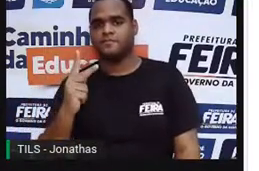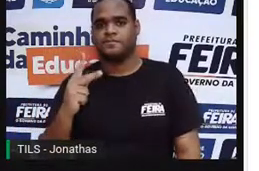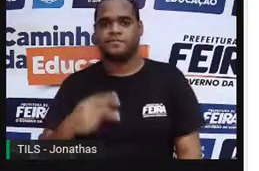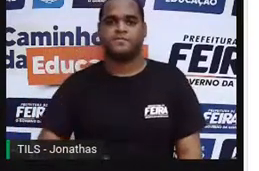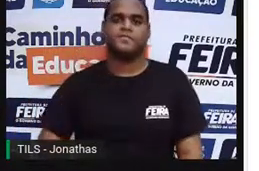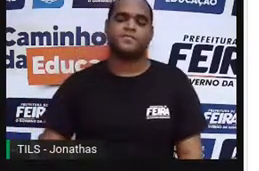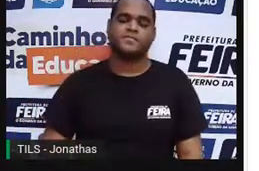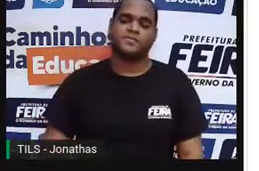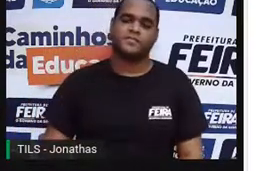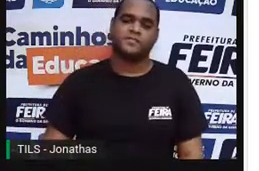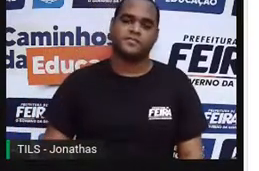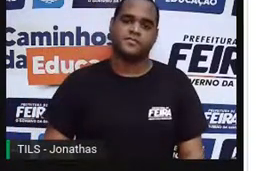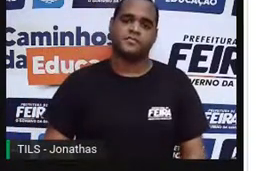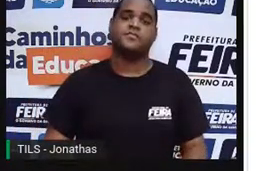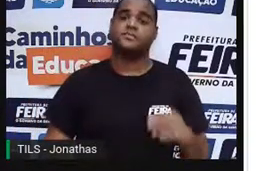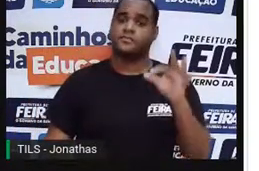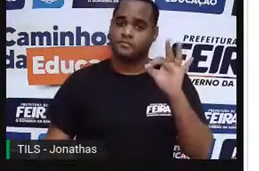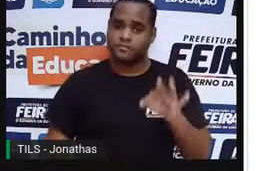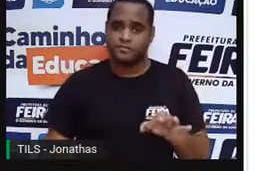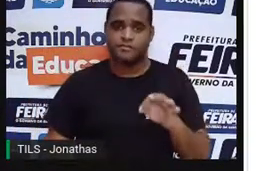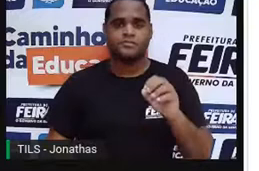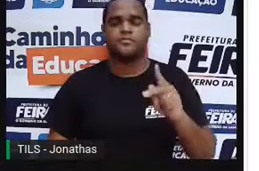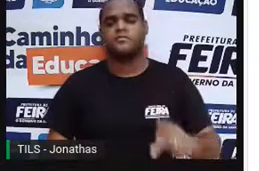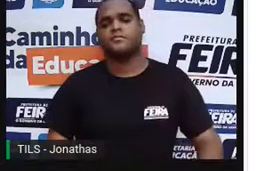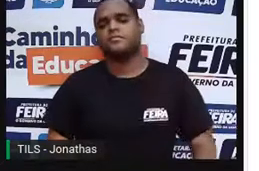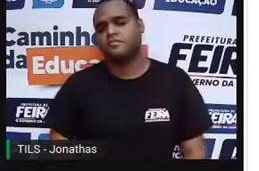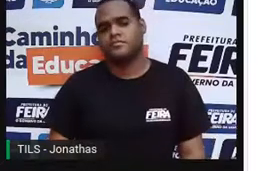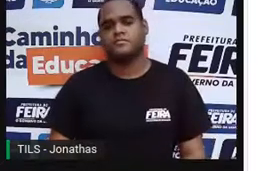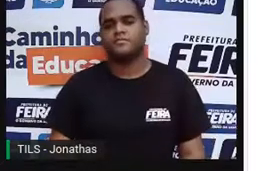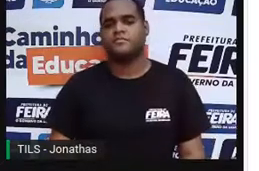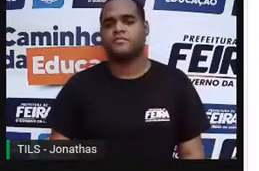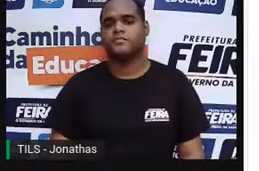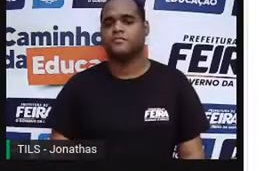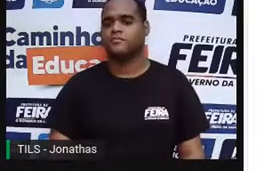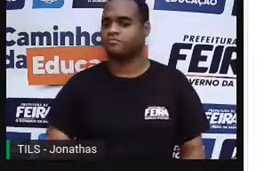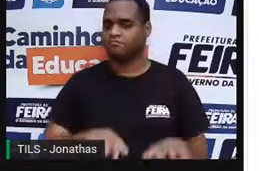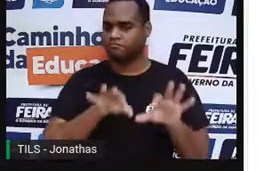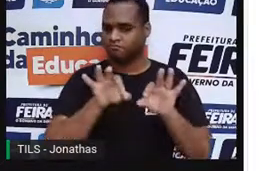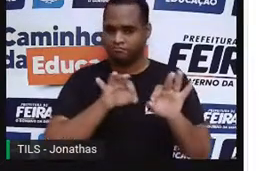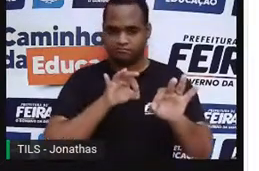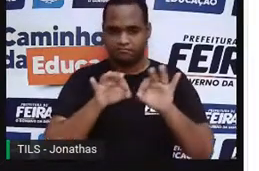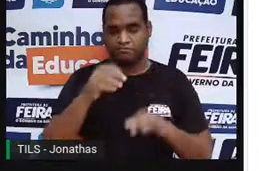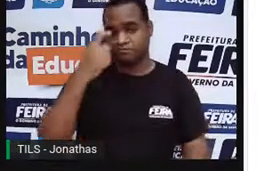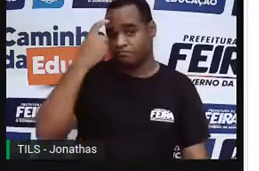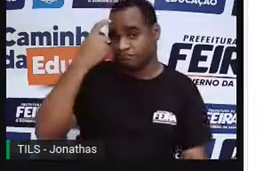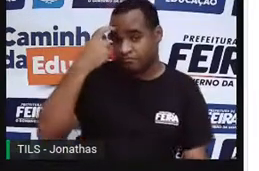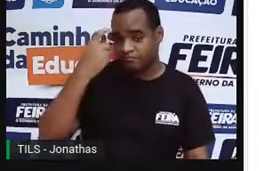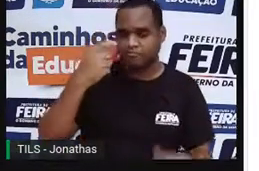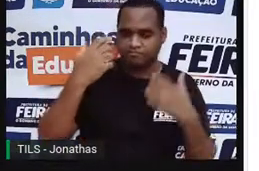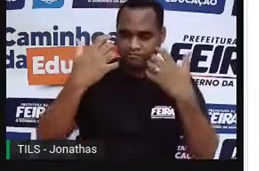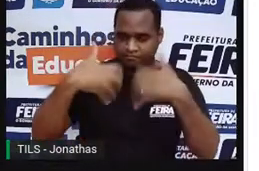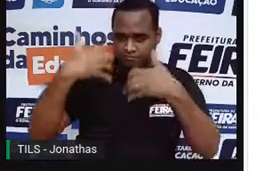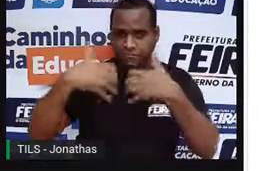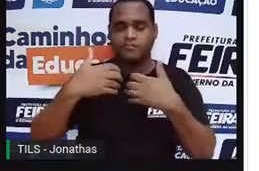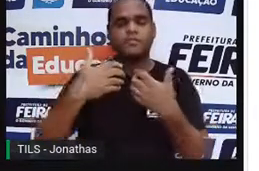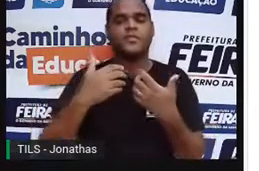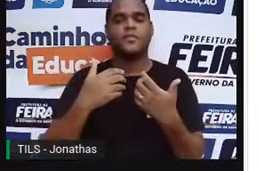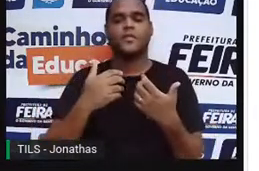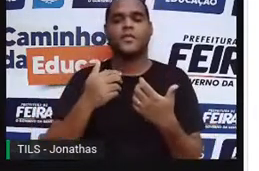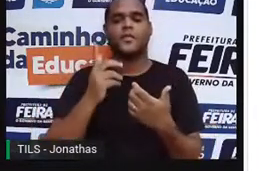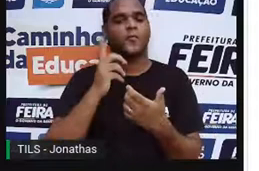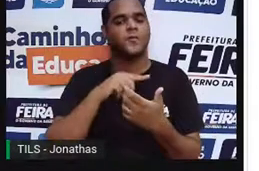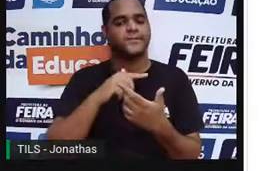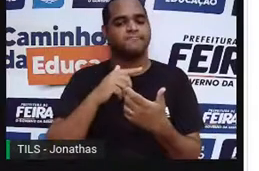altura certo Tá bom vamos organizar as ideias o que é que a gente conseguiu